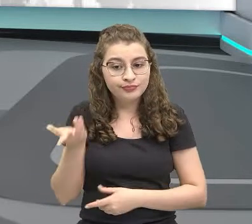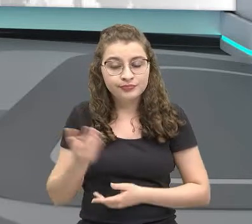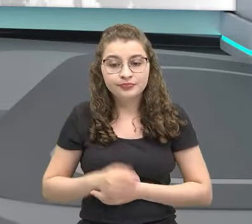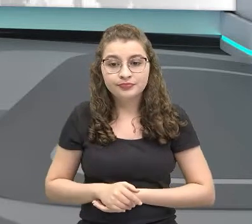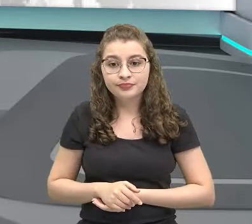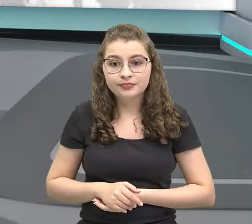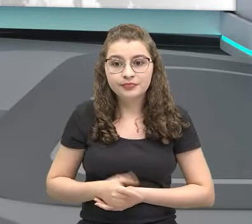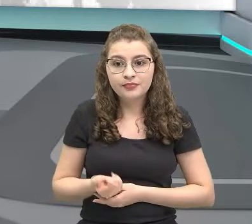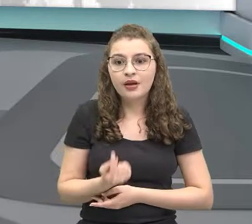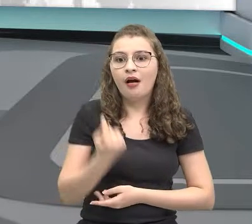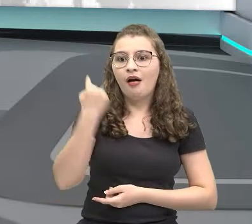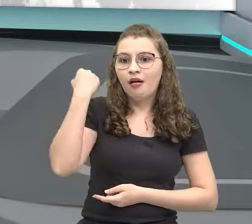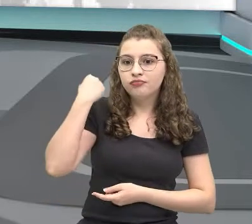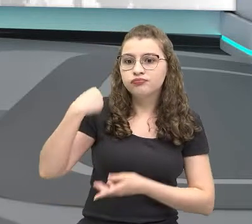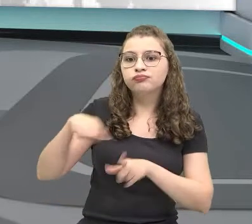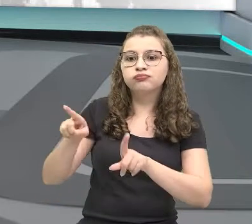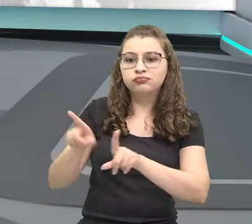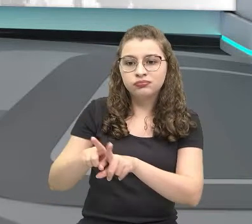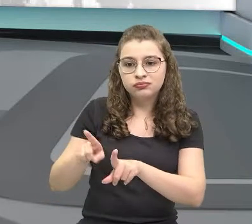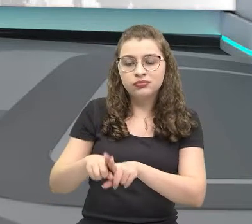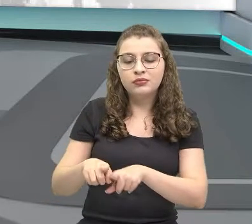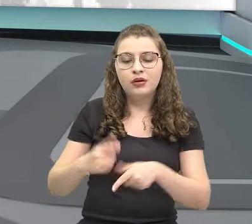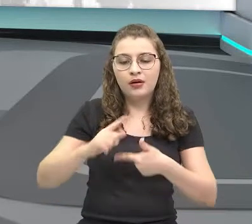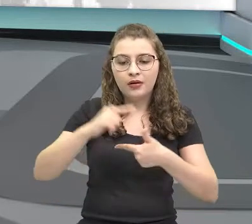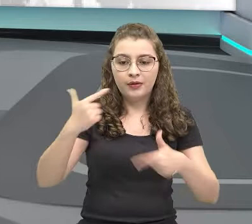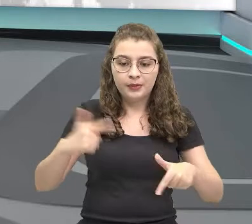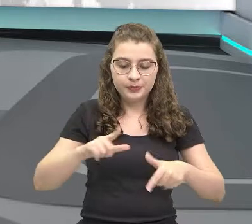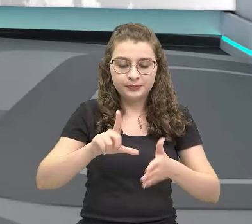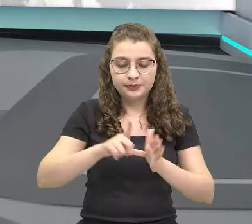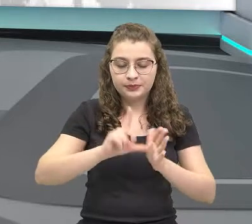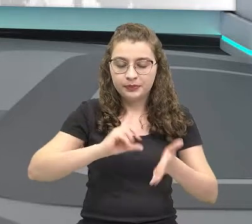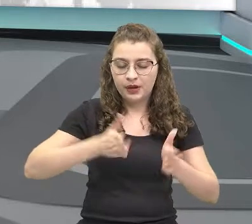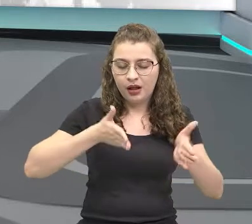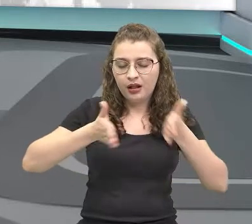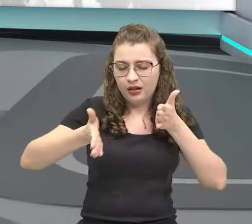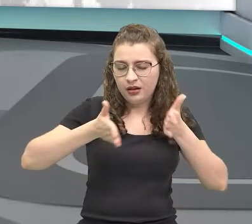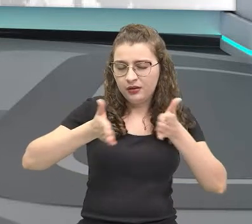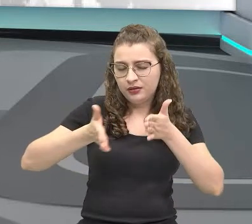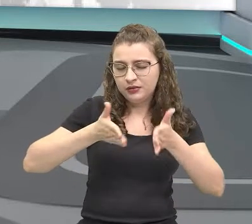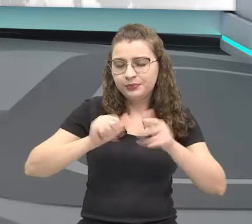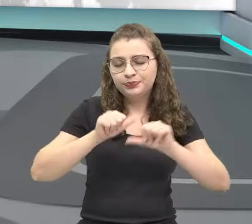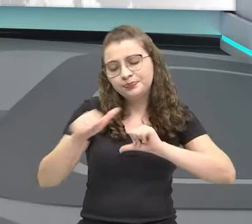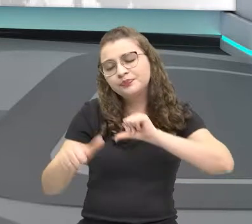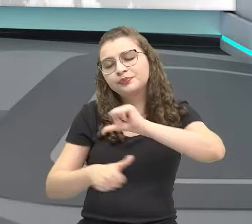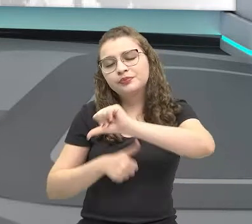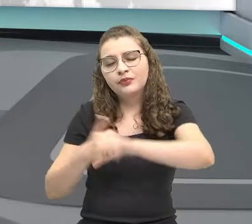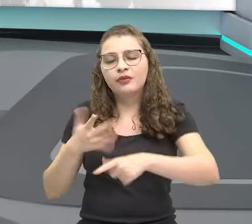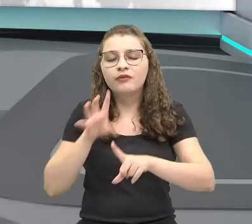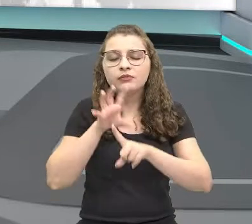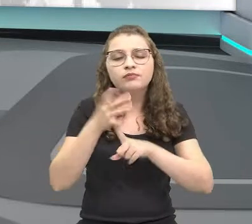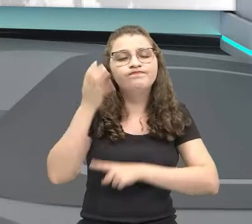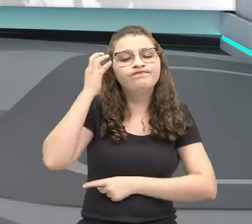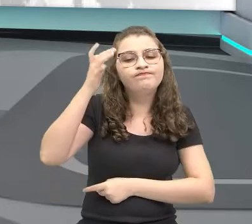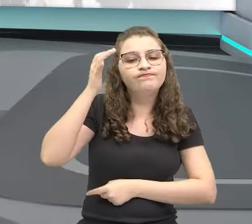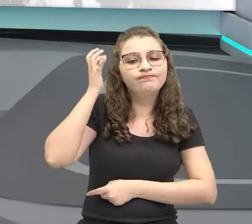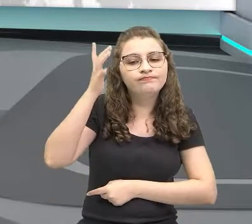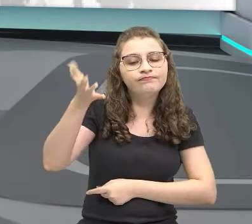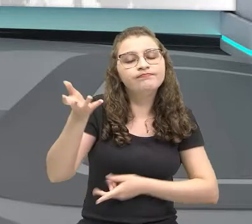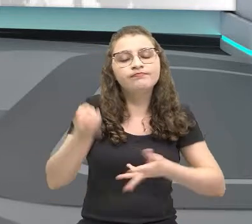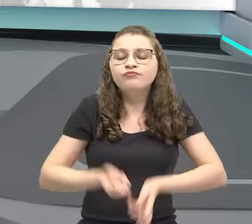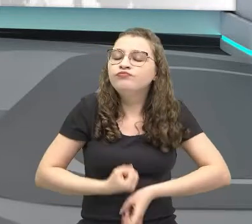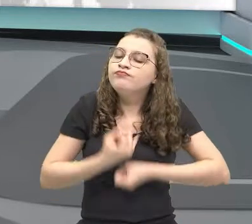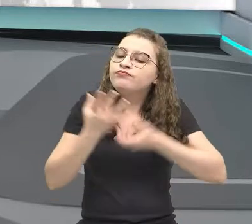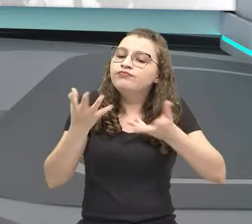coisa é os fatos que aconteciam nessa época. Ela vai influenciar o pensar do poeta,